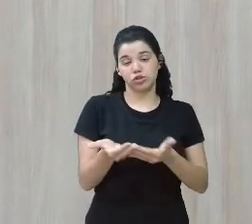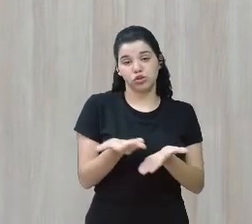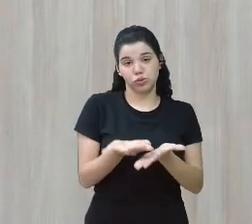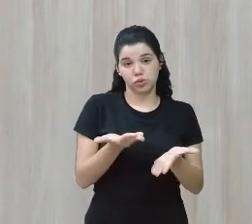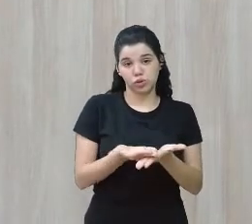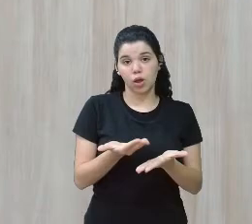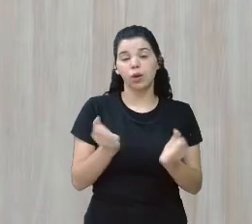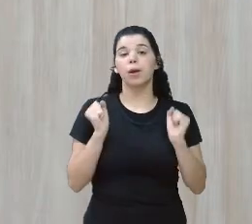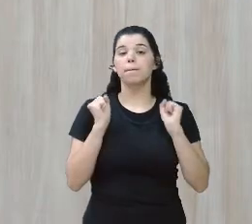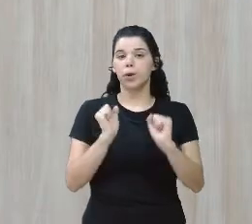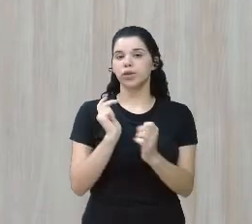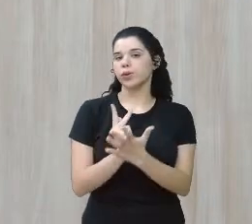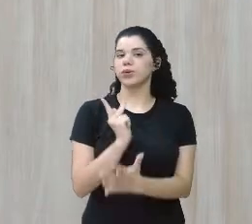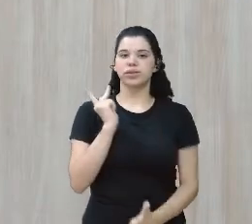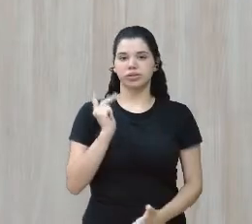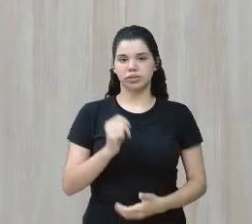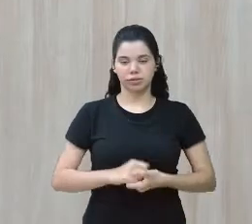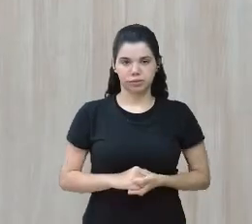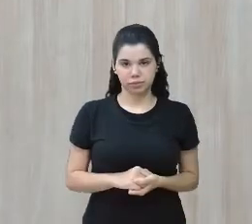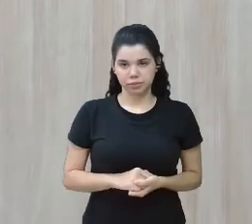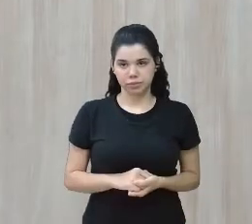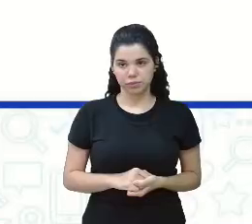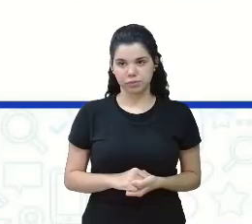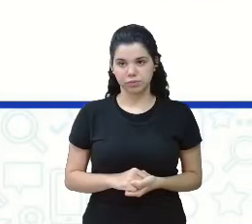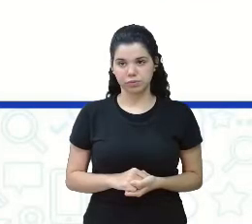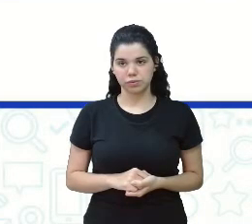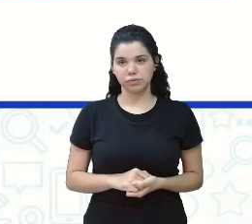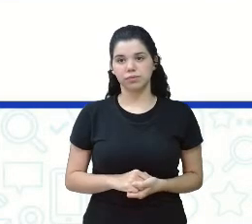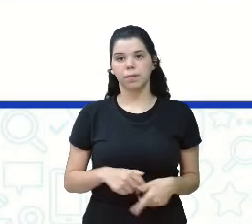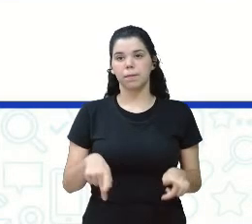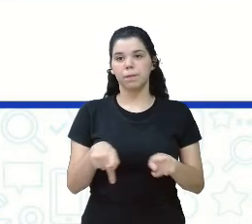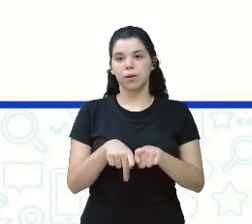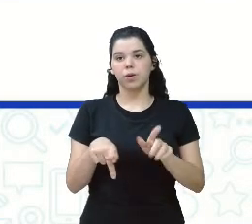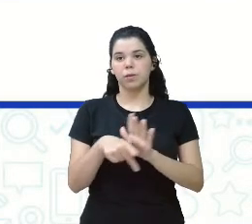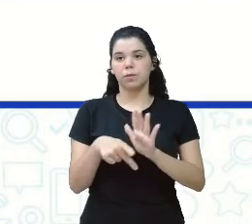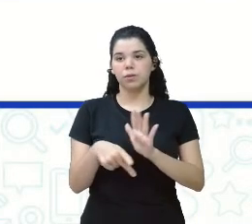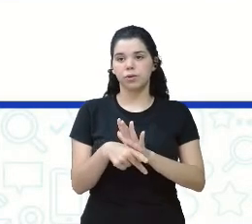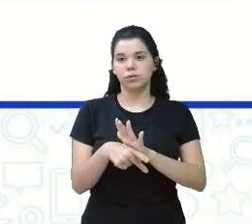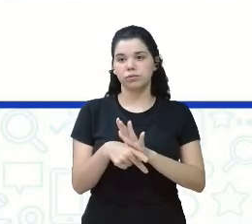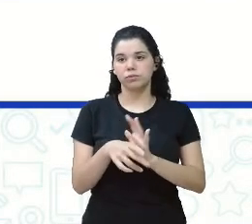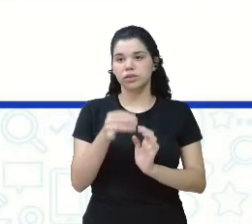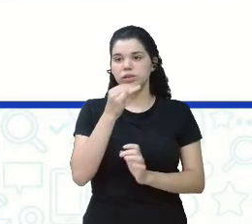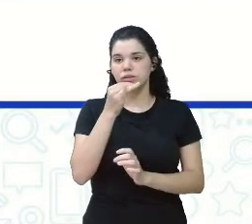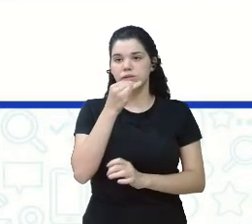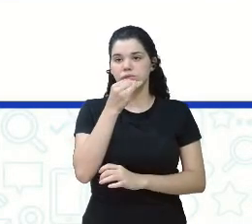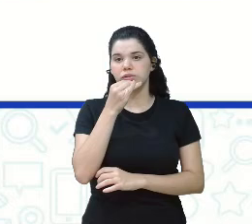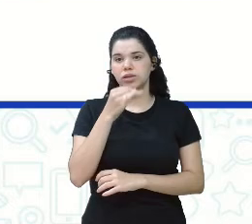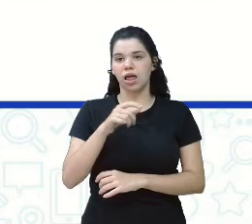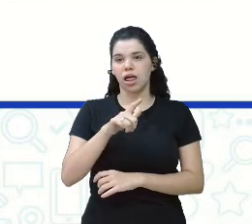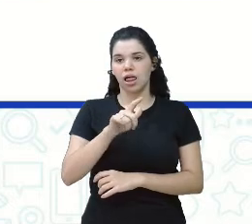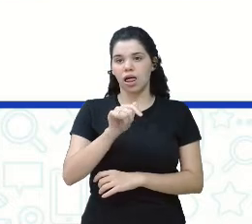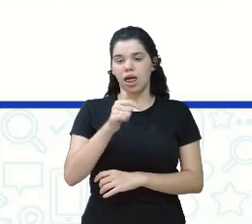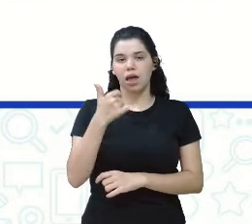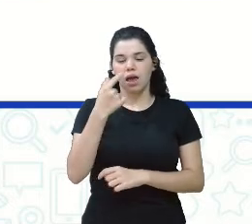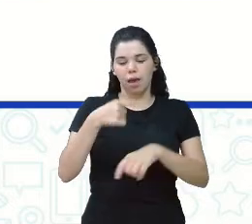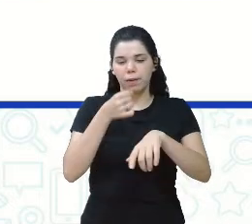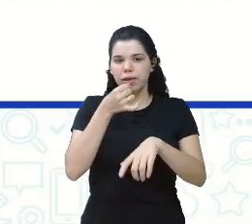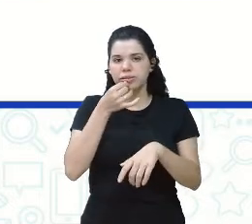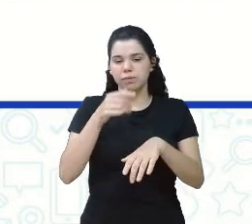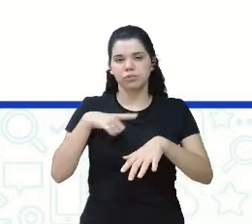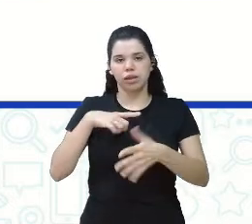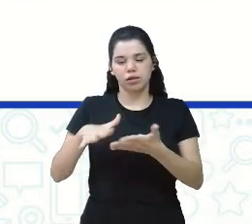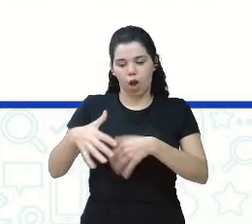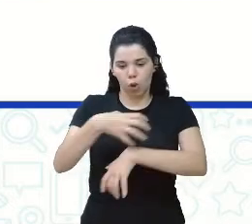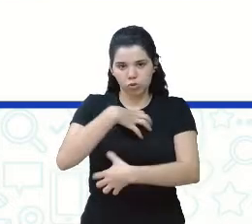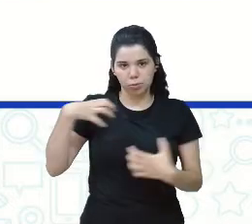daqueles outros sintomas nessa fase. Lesões brancas, mais frequentemente essas lesões brancas na borda da